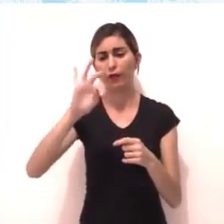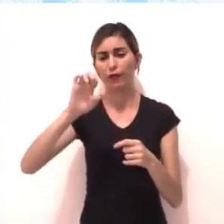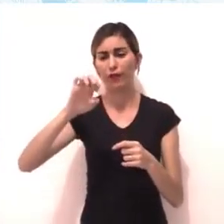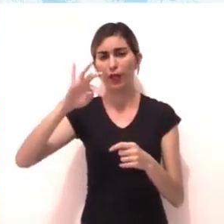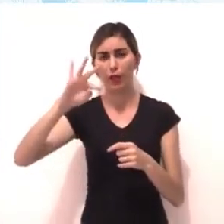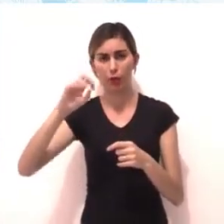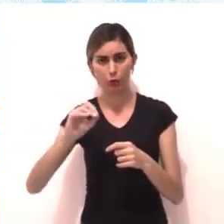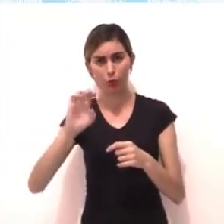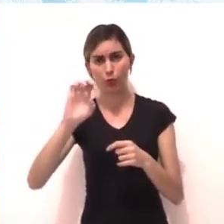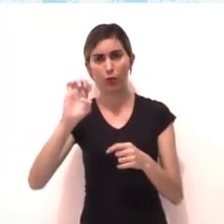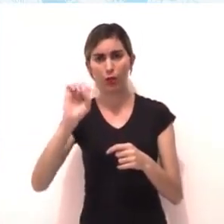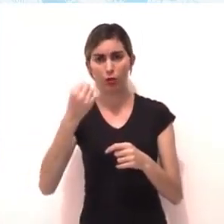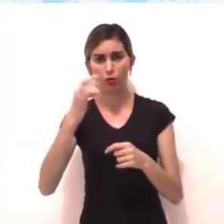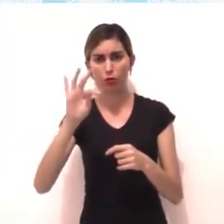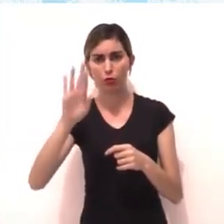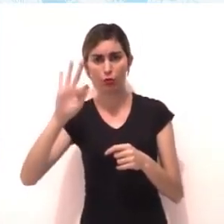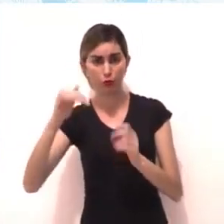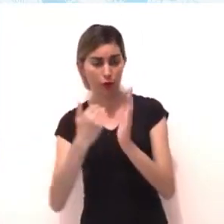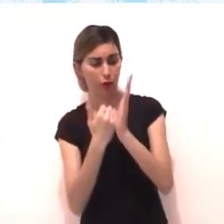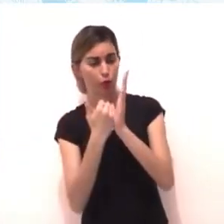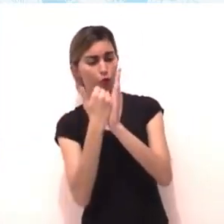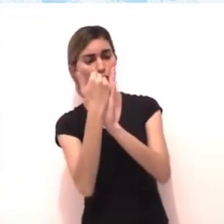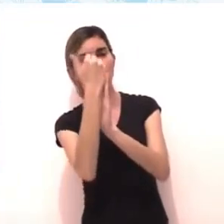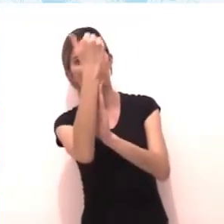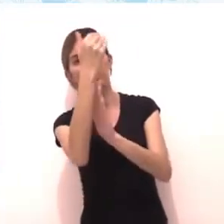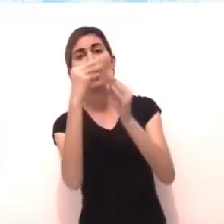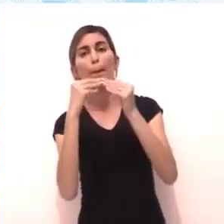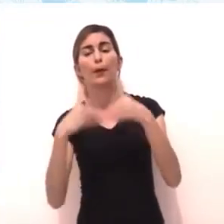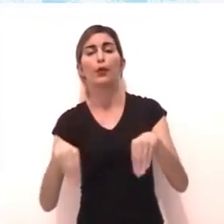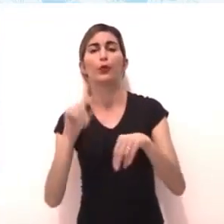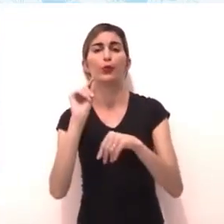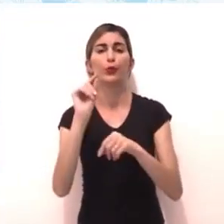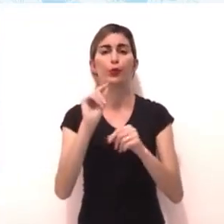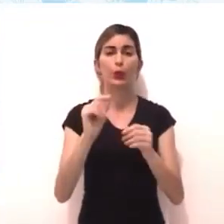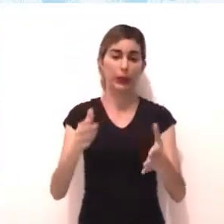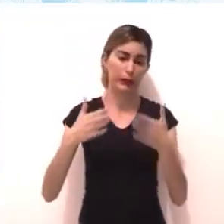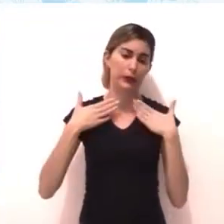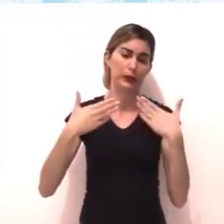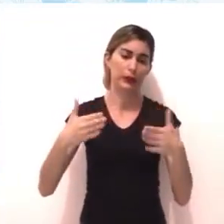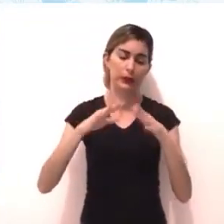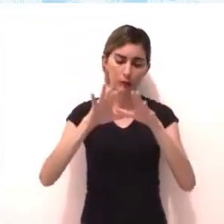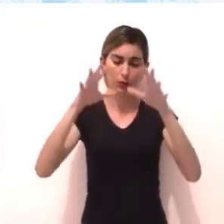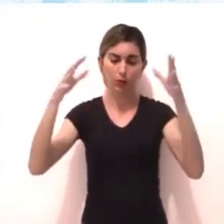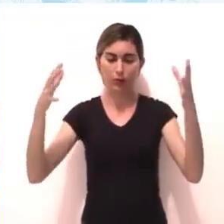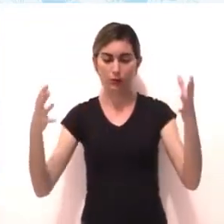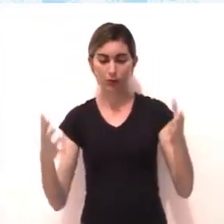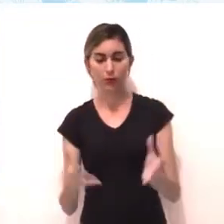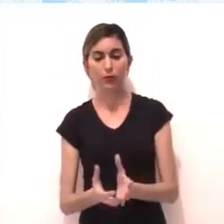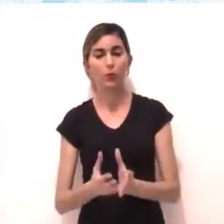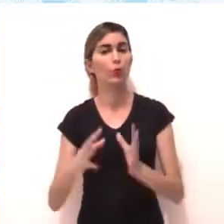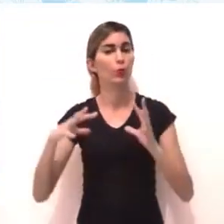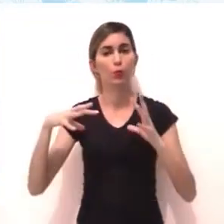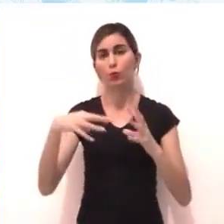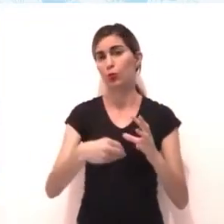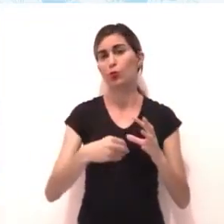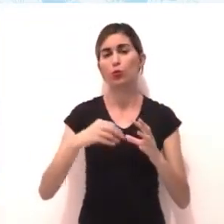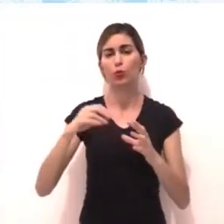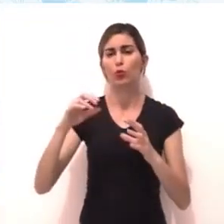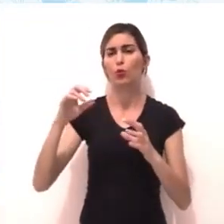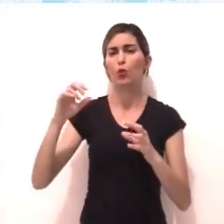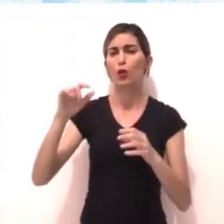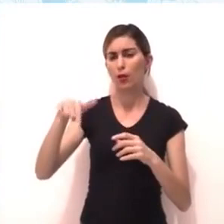ele for aumentado, pode provocar o que a gente chama de aquecimento global. Então, o dióxido